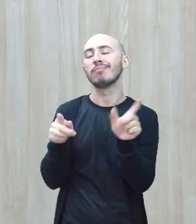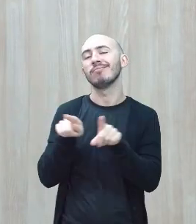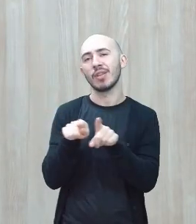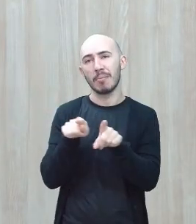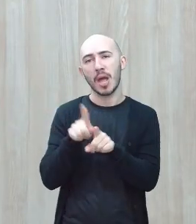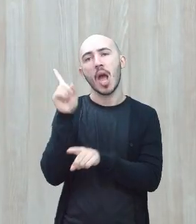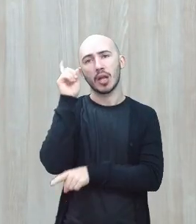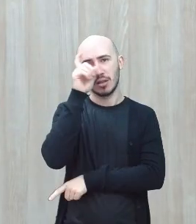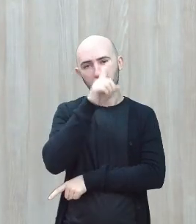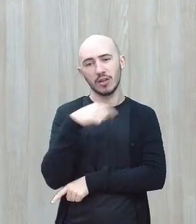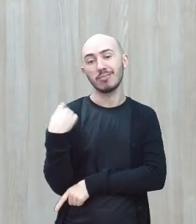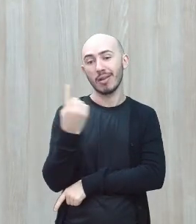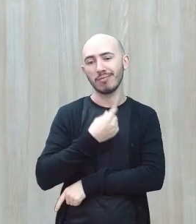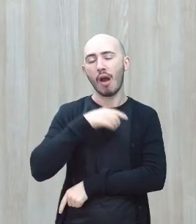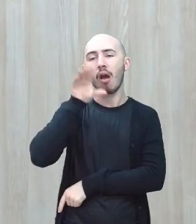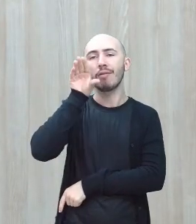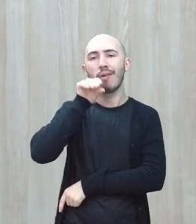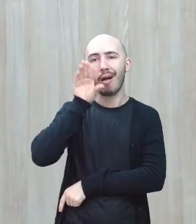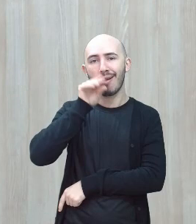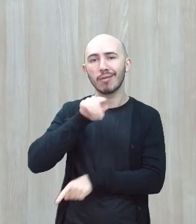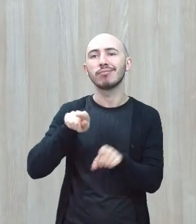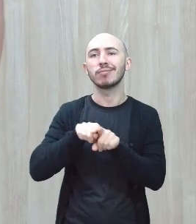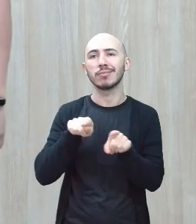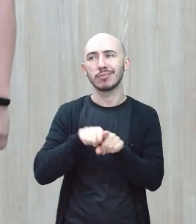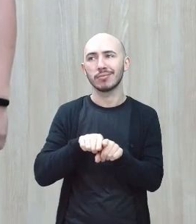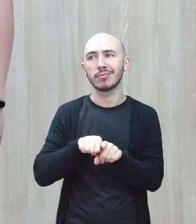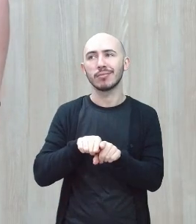tem esse fonema no português, que é o...